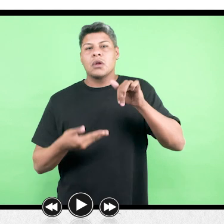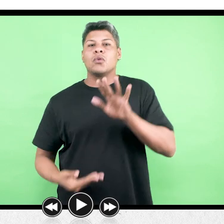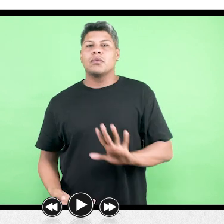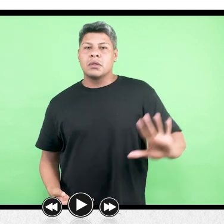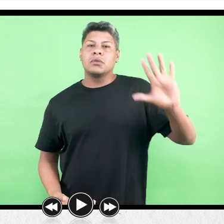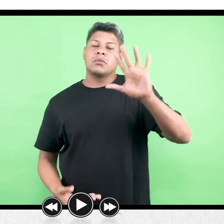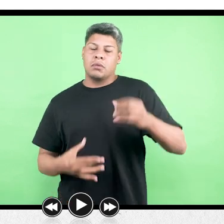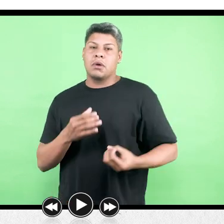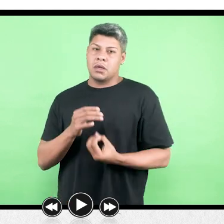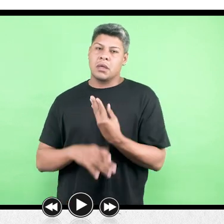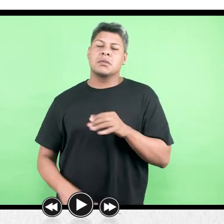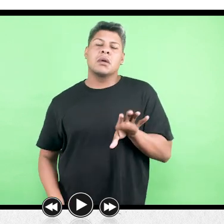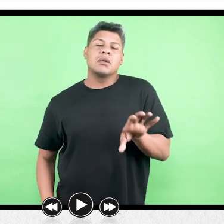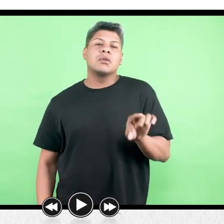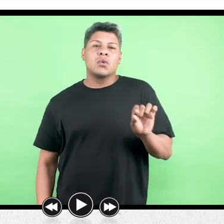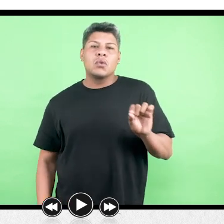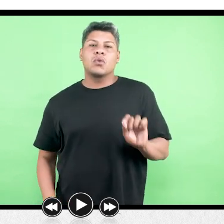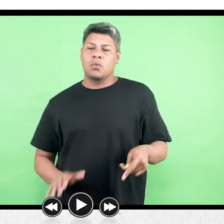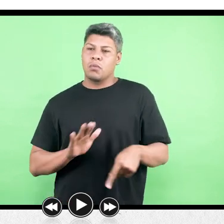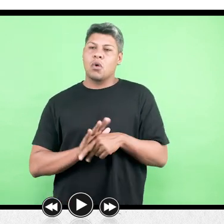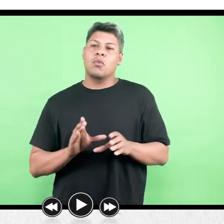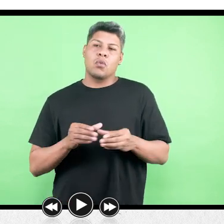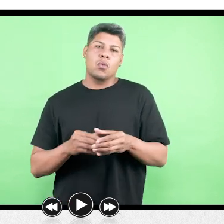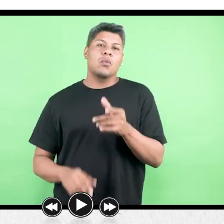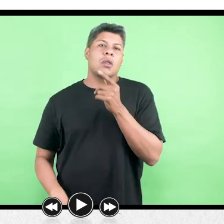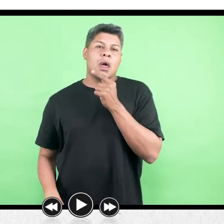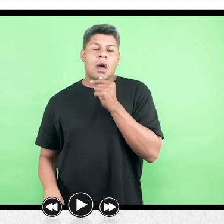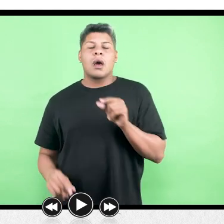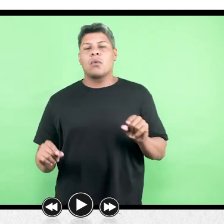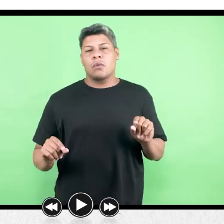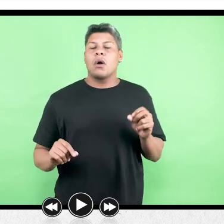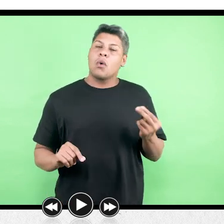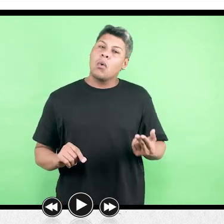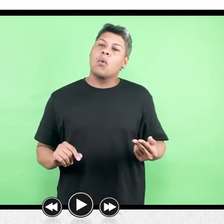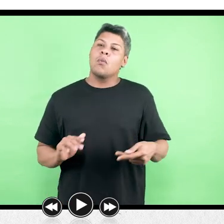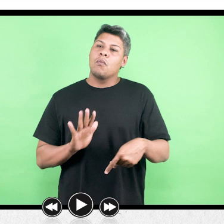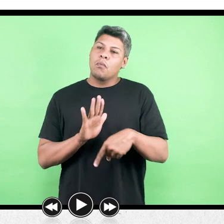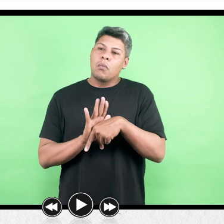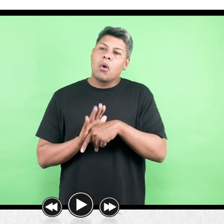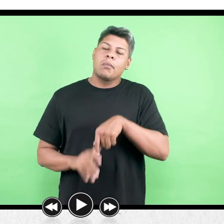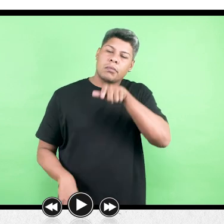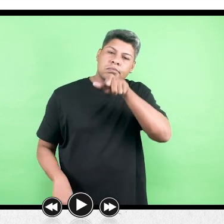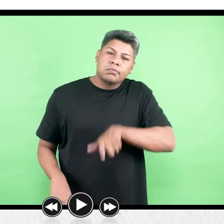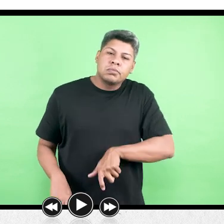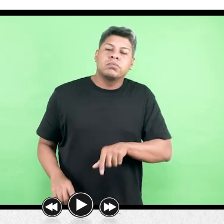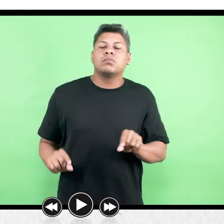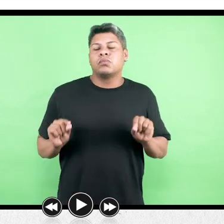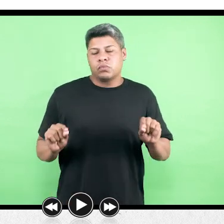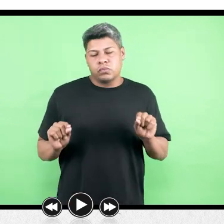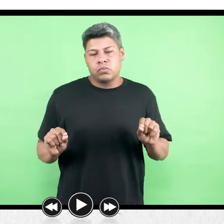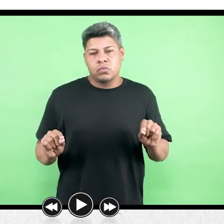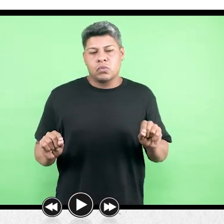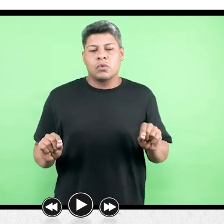implementação disso é pela agência da água, ou então pelo órgão, pela delegatária de agência de água, ou então pelo órgão